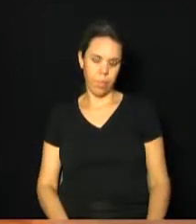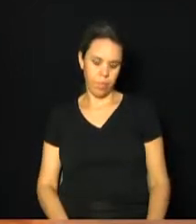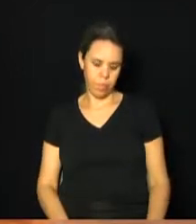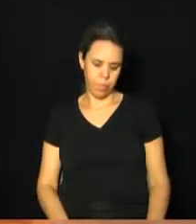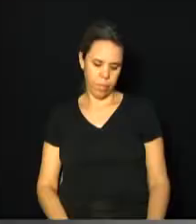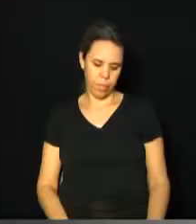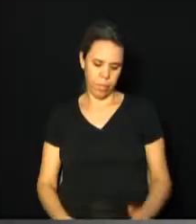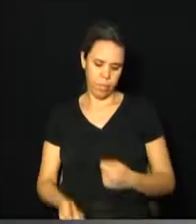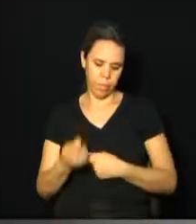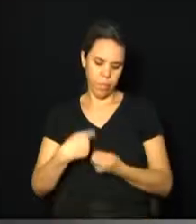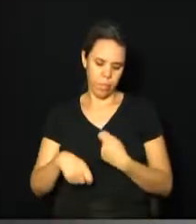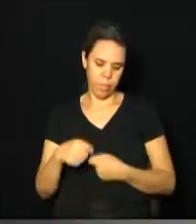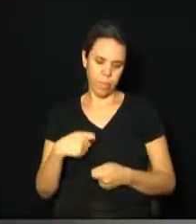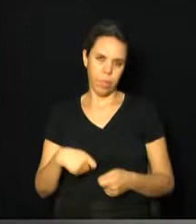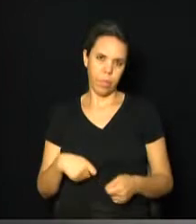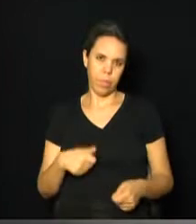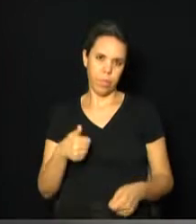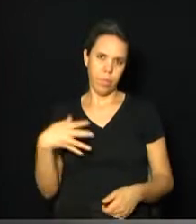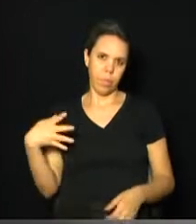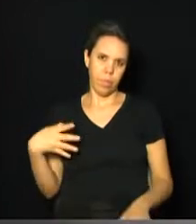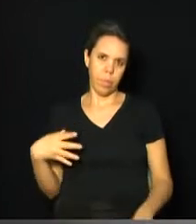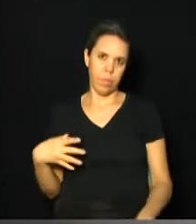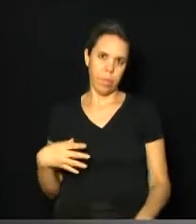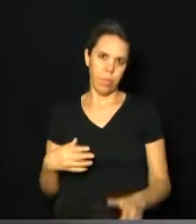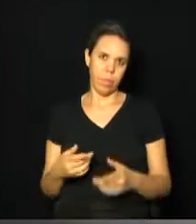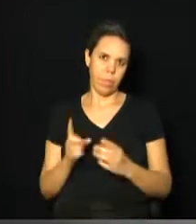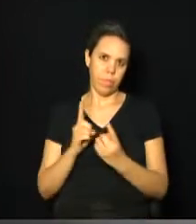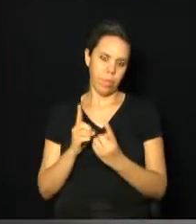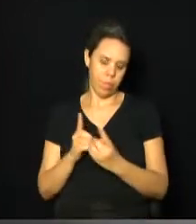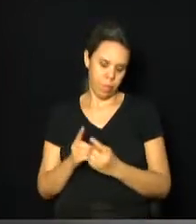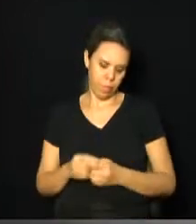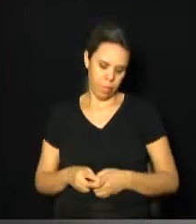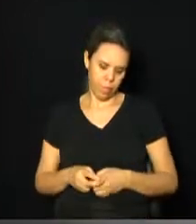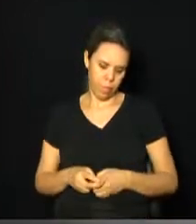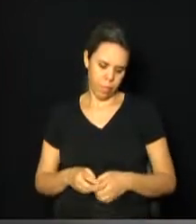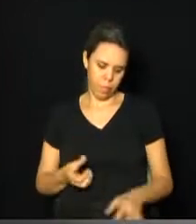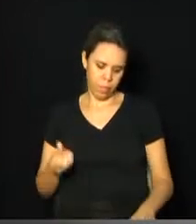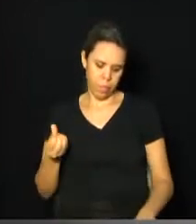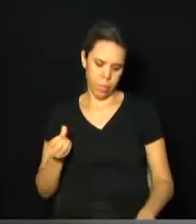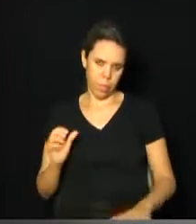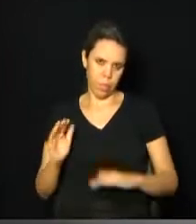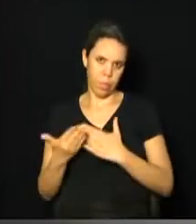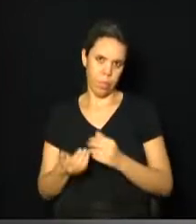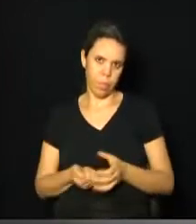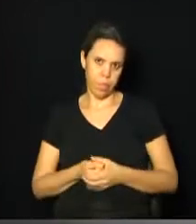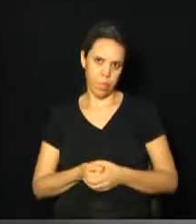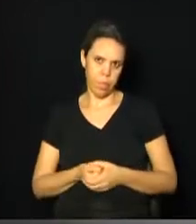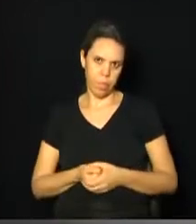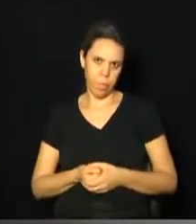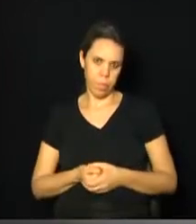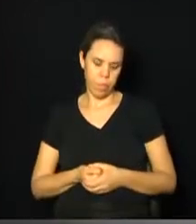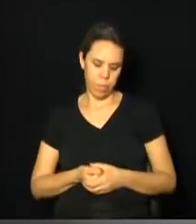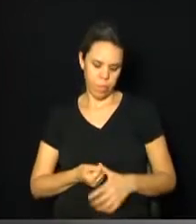Eu como administrador da Regional 14, a gente atende, são 6 bairros, né?